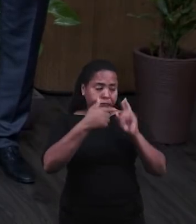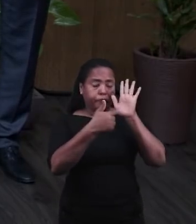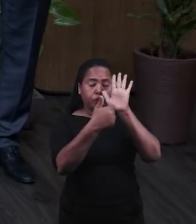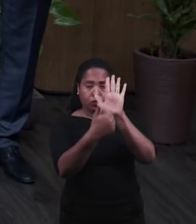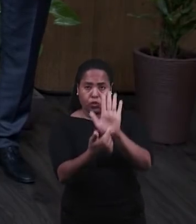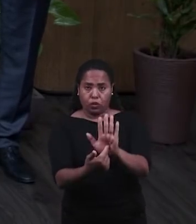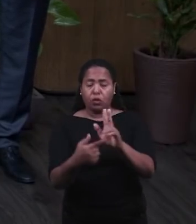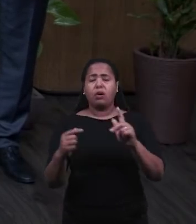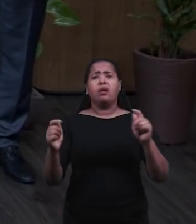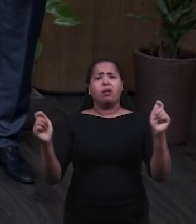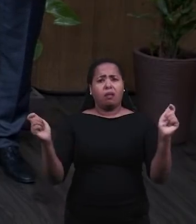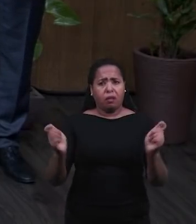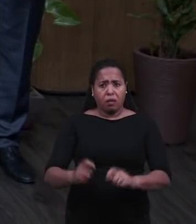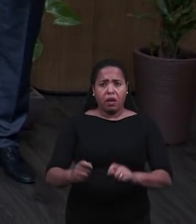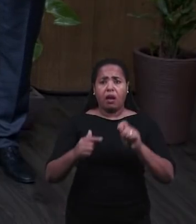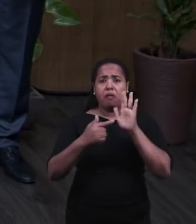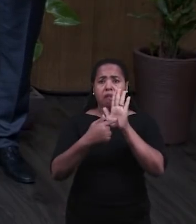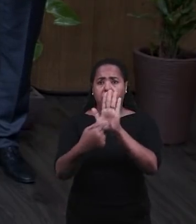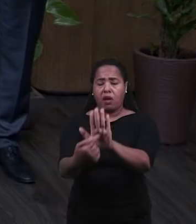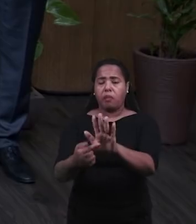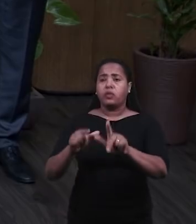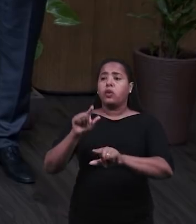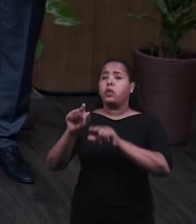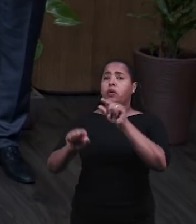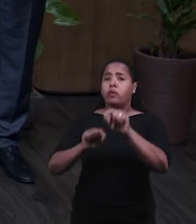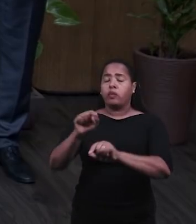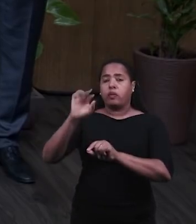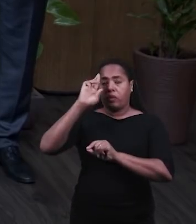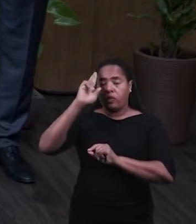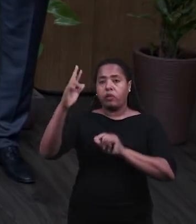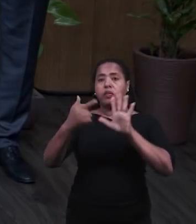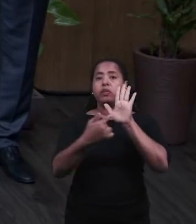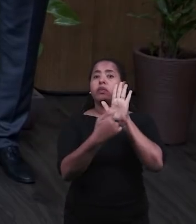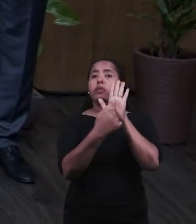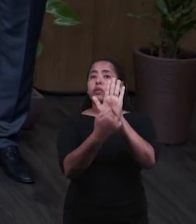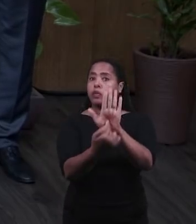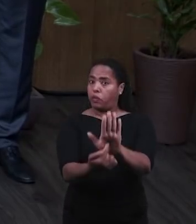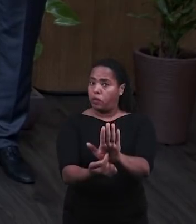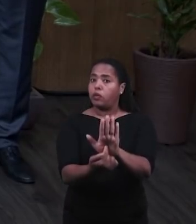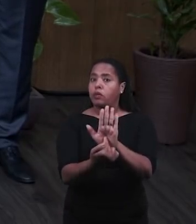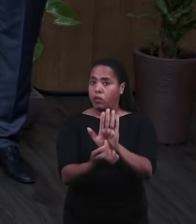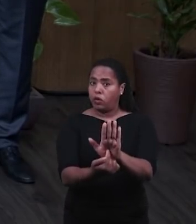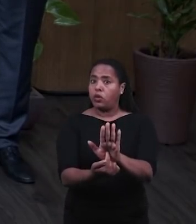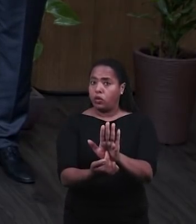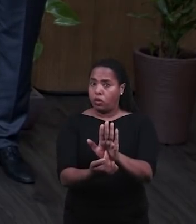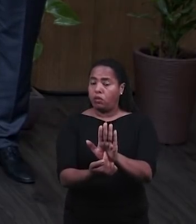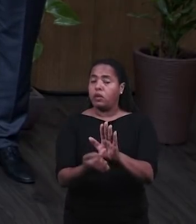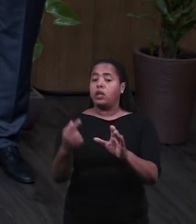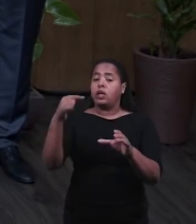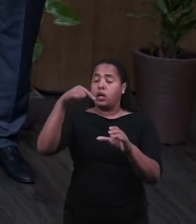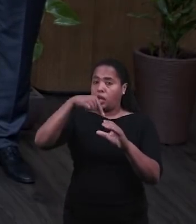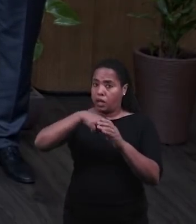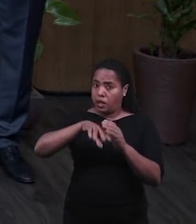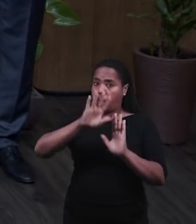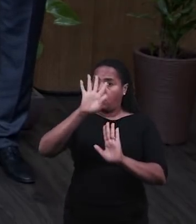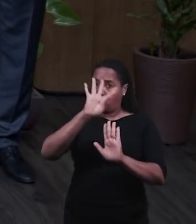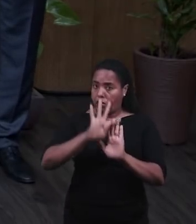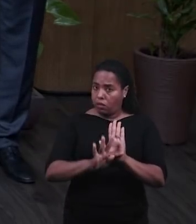podemos citar o que o próprio Senhor Jesus disse e está registrado nesse texto.